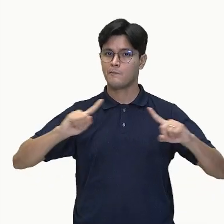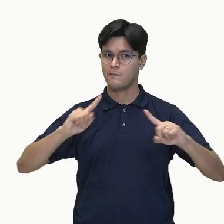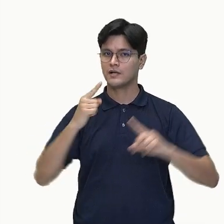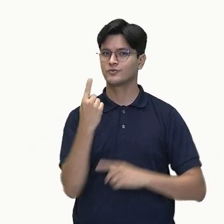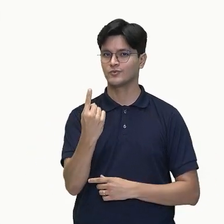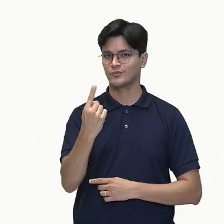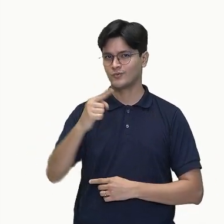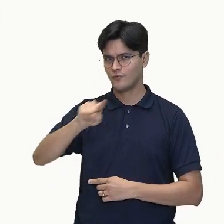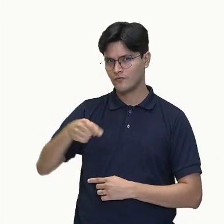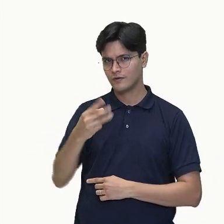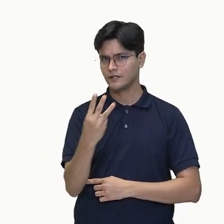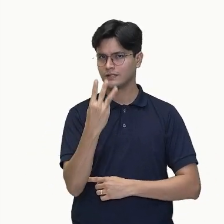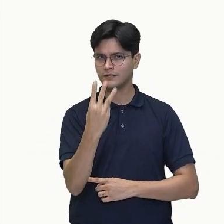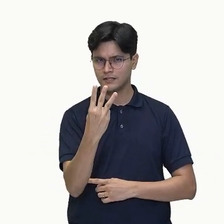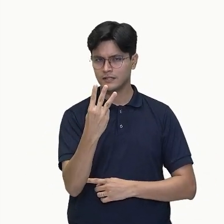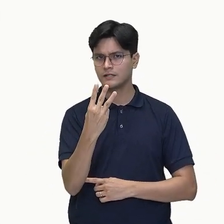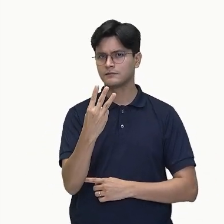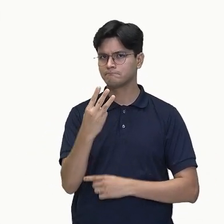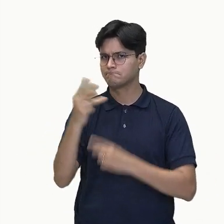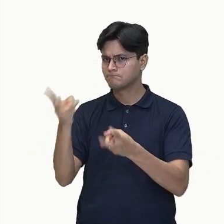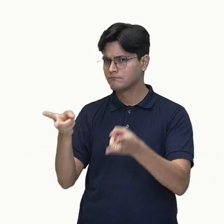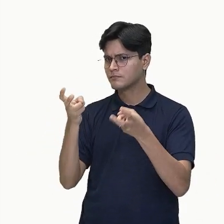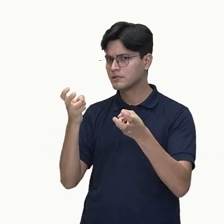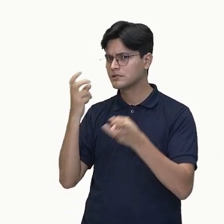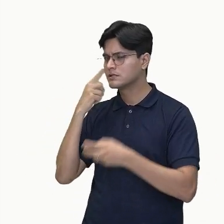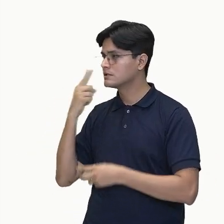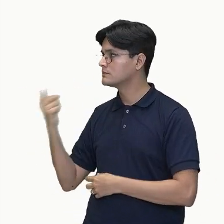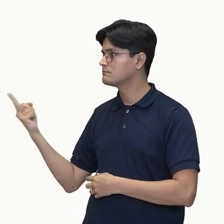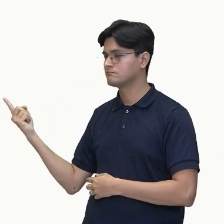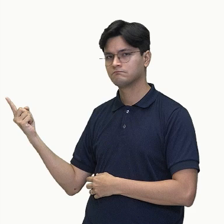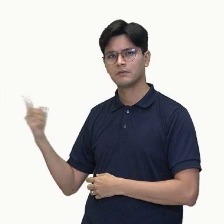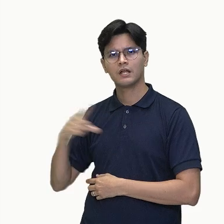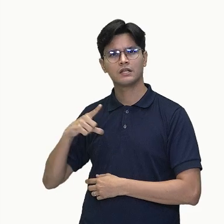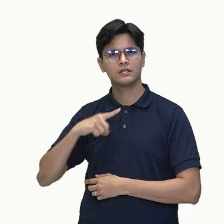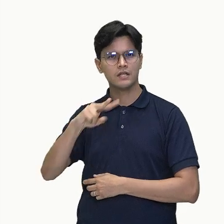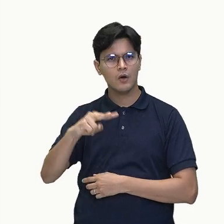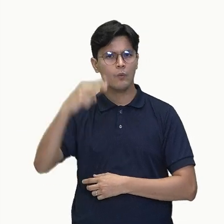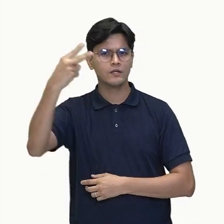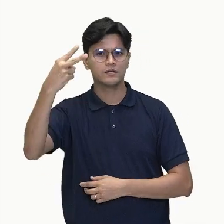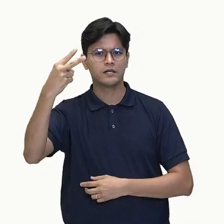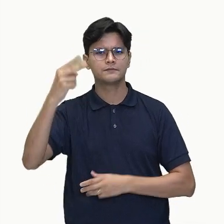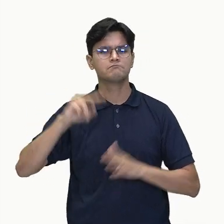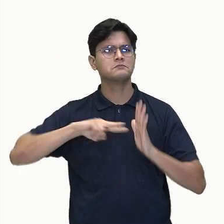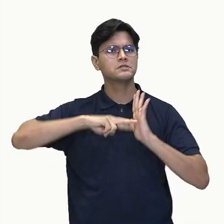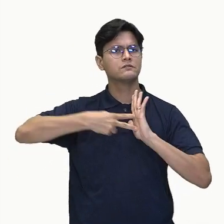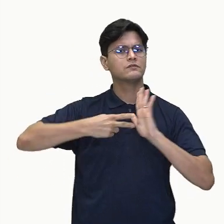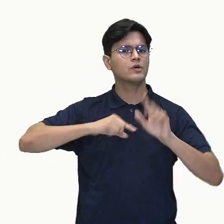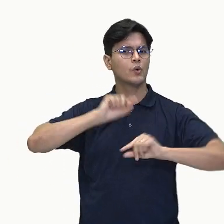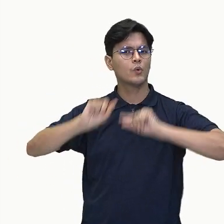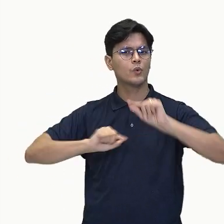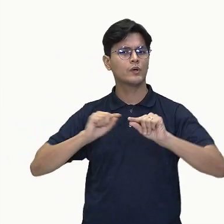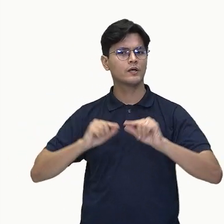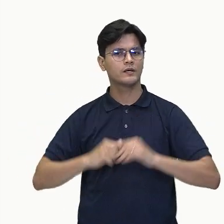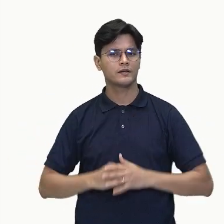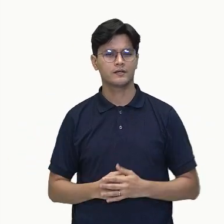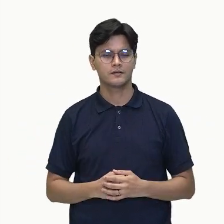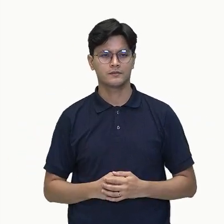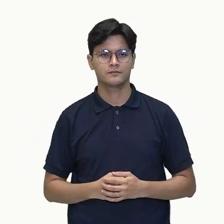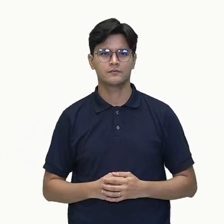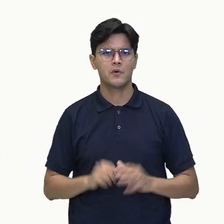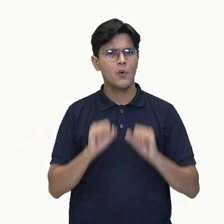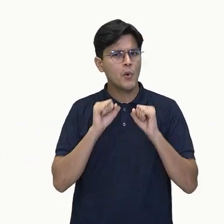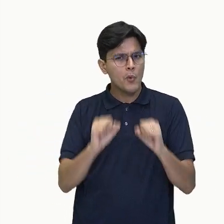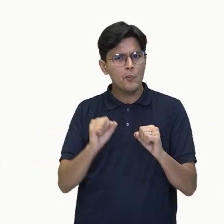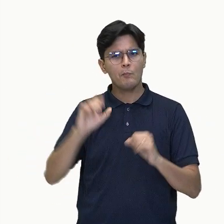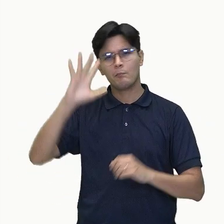1,3, repare aqui com a gente, ele está sendo elevado ao quadrado. Ou seja, você não pode